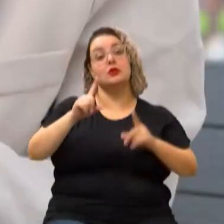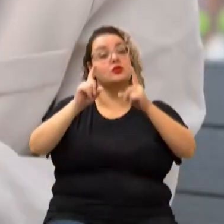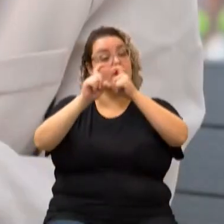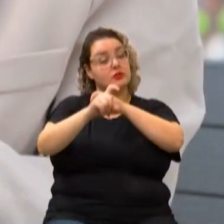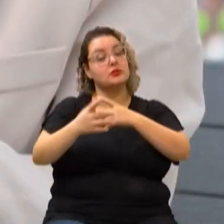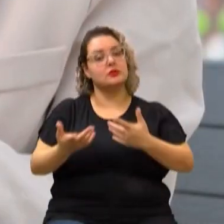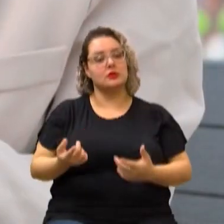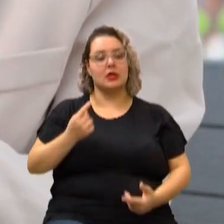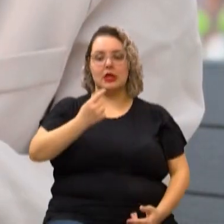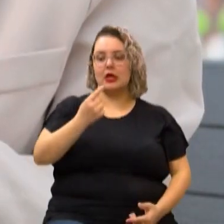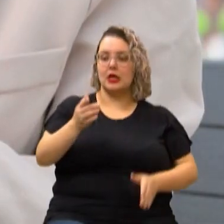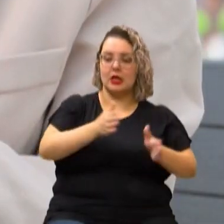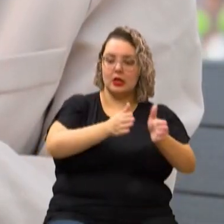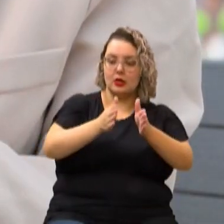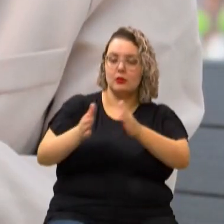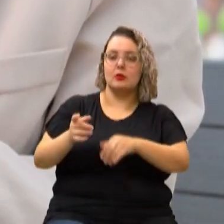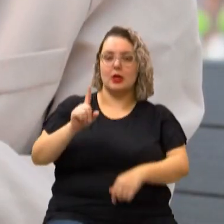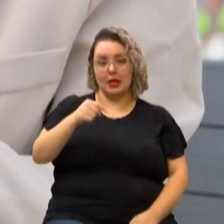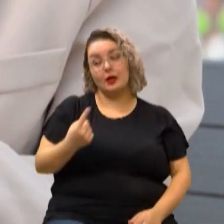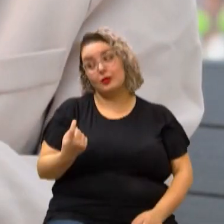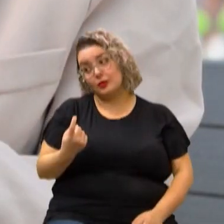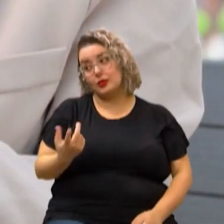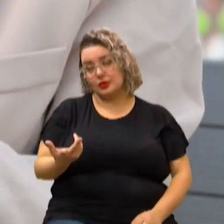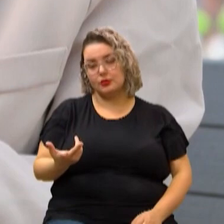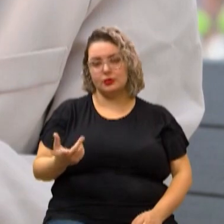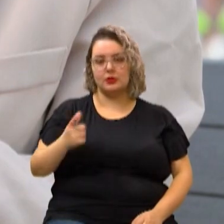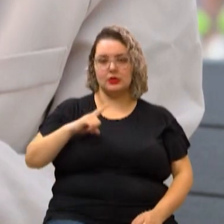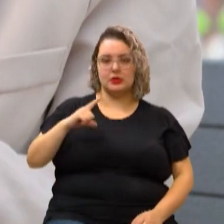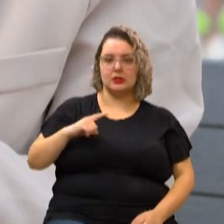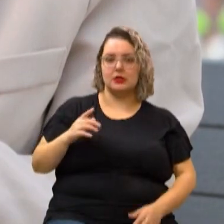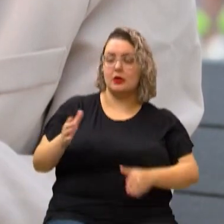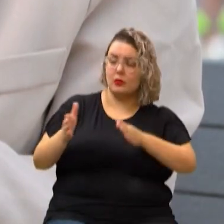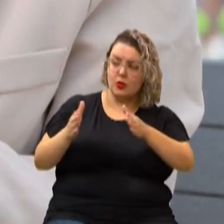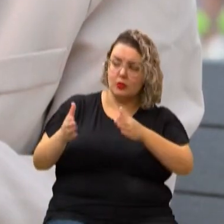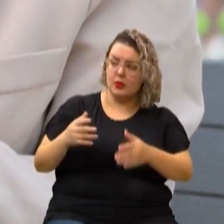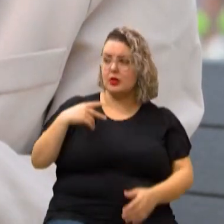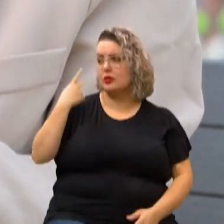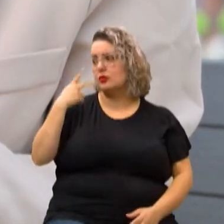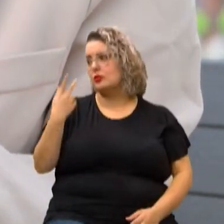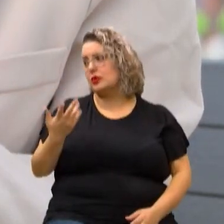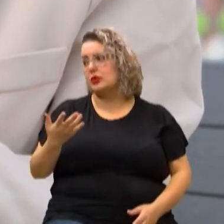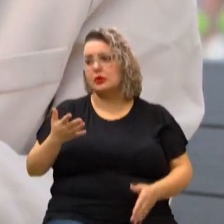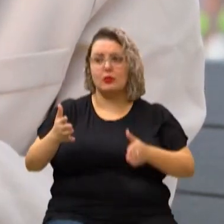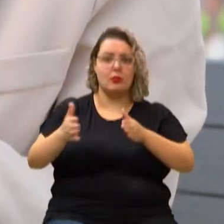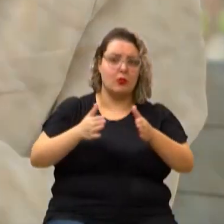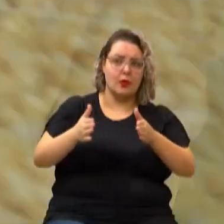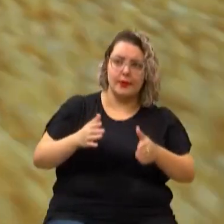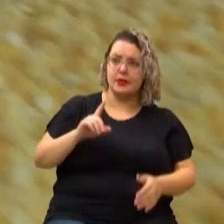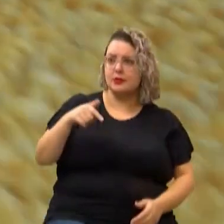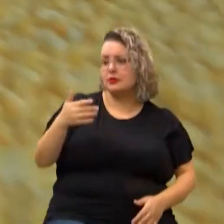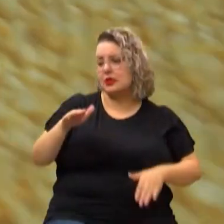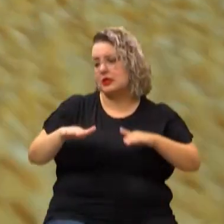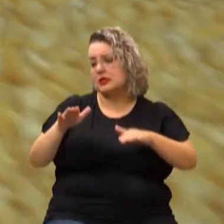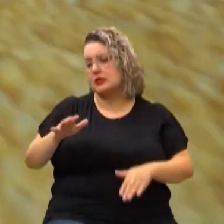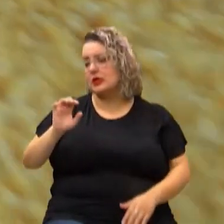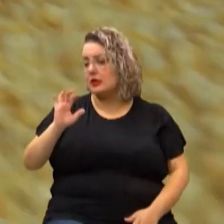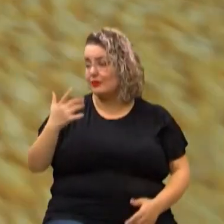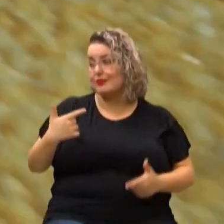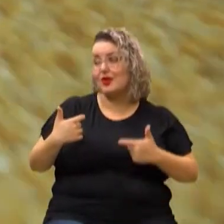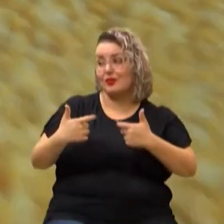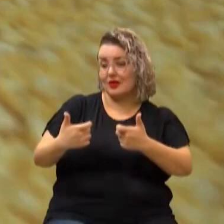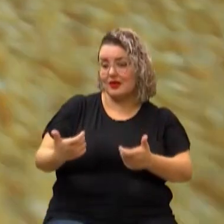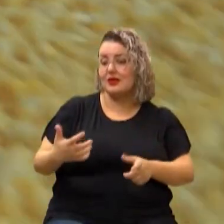e consumo, seria de fato o melhor dos mundos, mas isso é difícil de acontecer. É o que nosso país tem feito, o